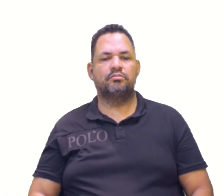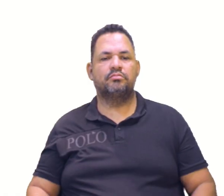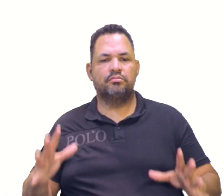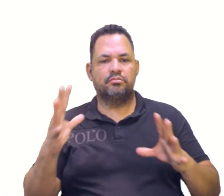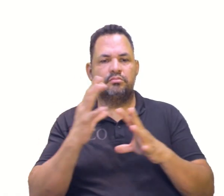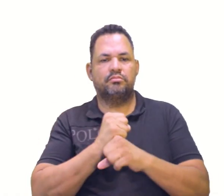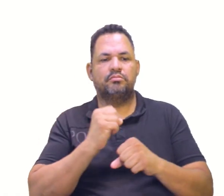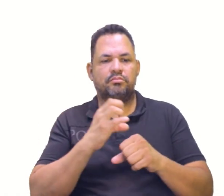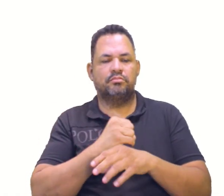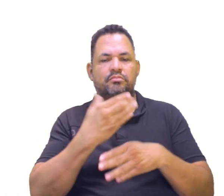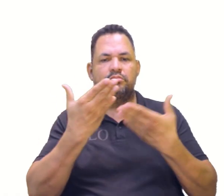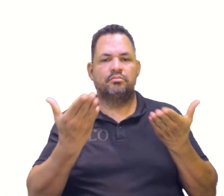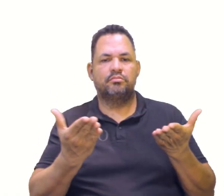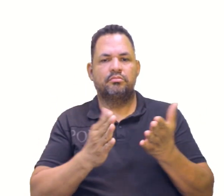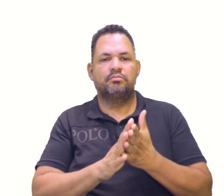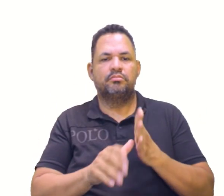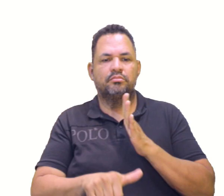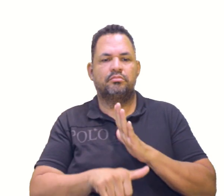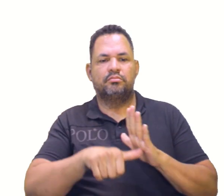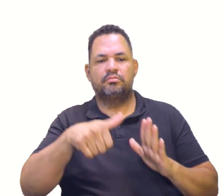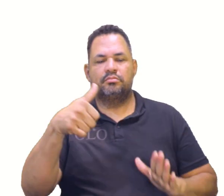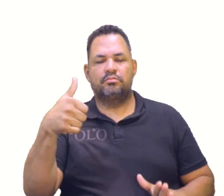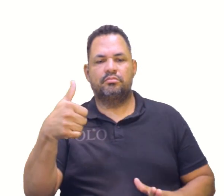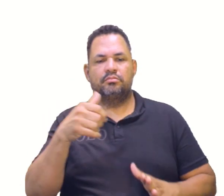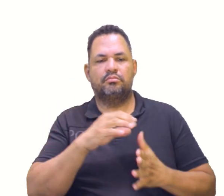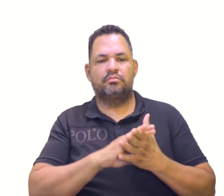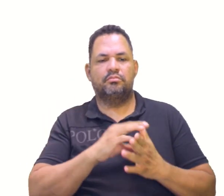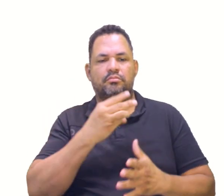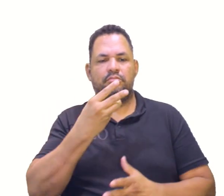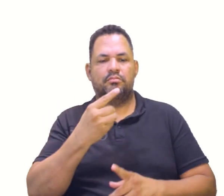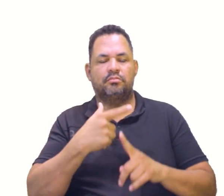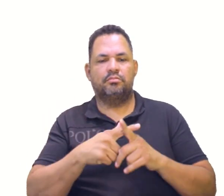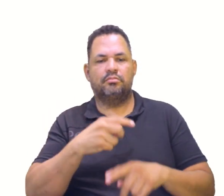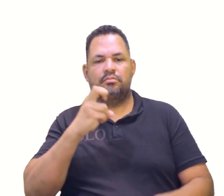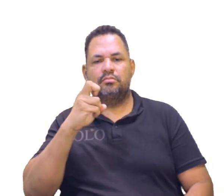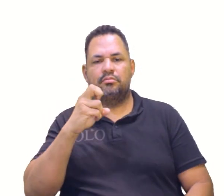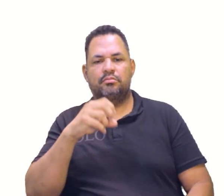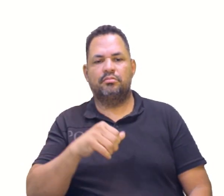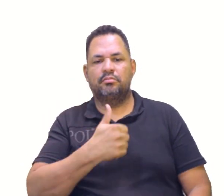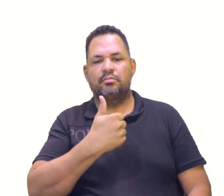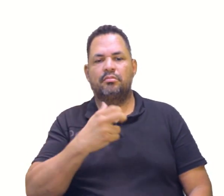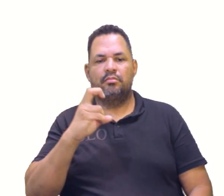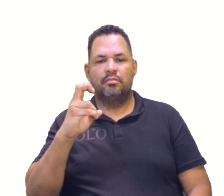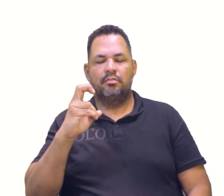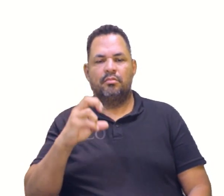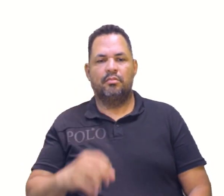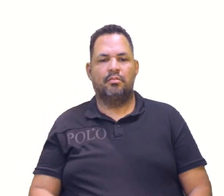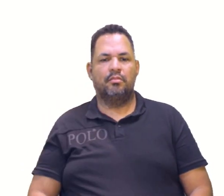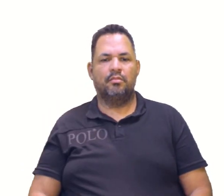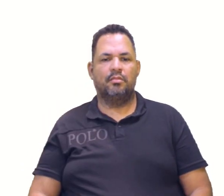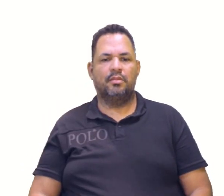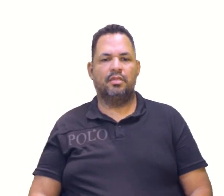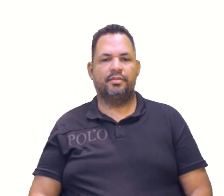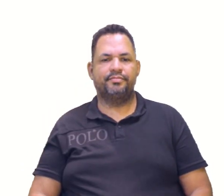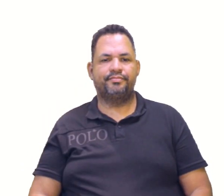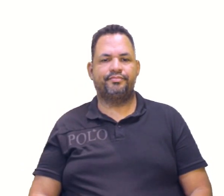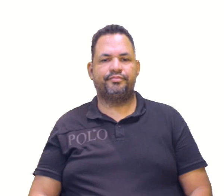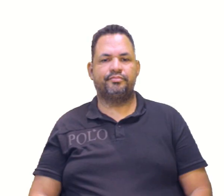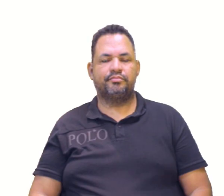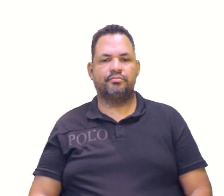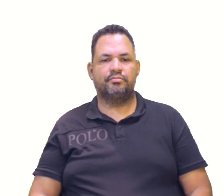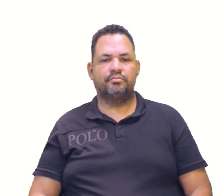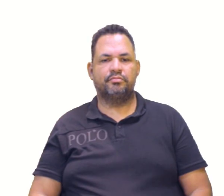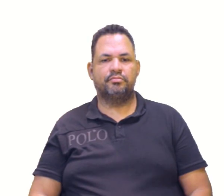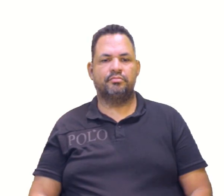do determinante, então vamos lá. Primeiramente, 3 vezes 5, 15 vezes 1, 15. Aqui zerou, não precisamos